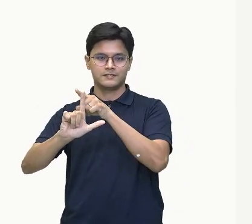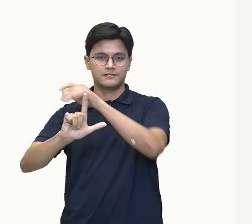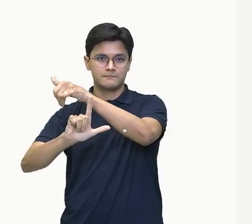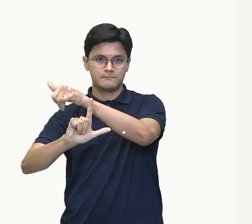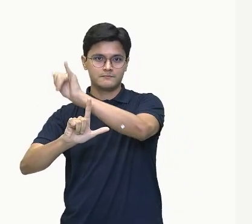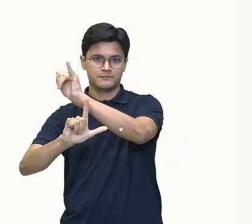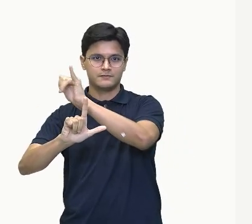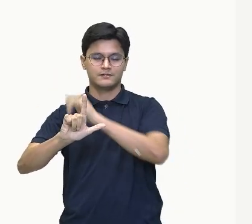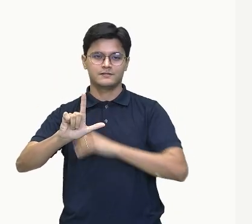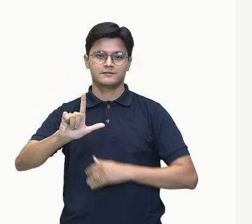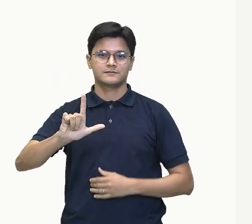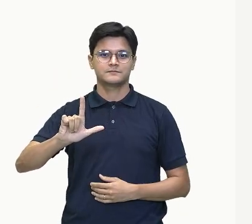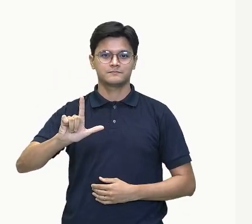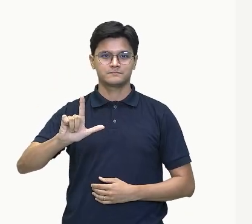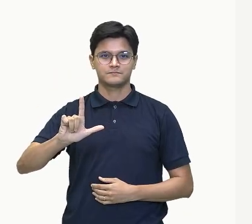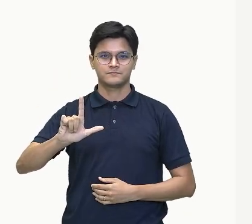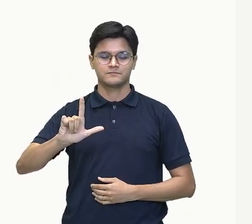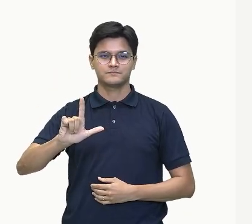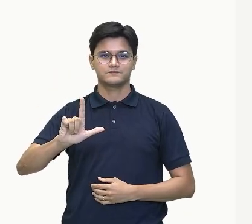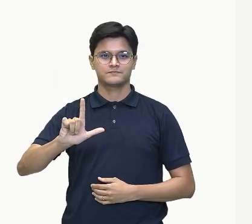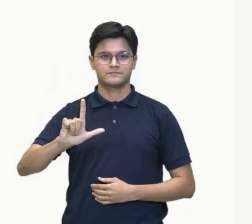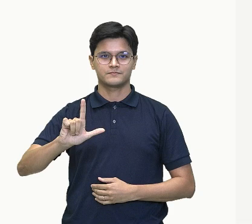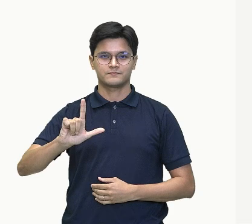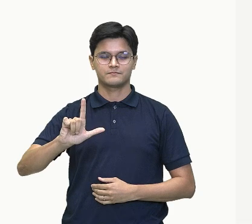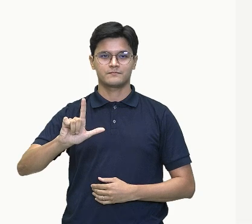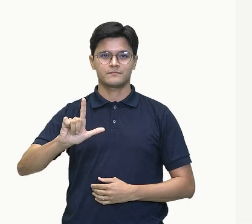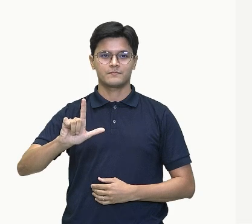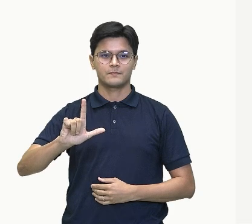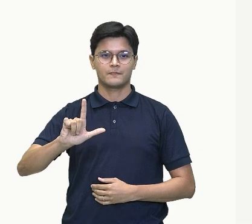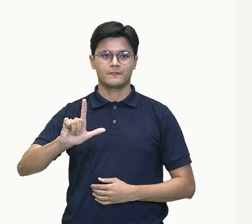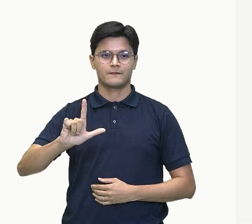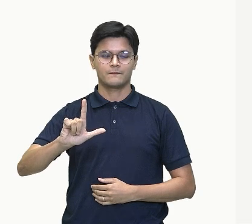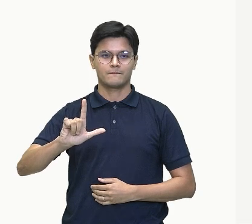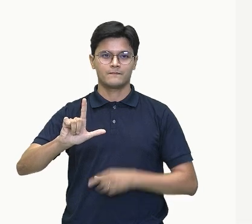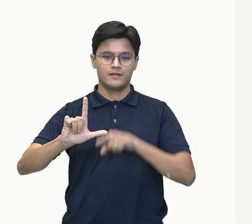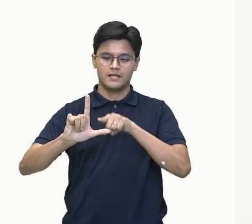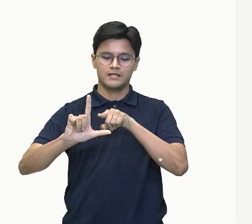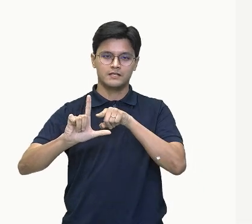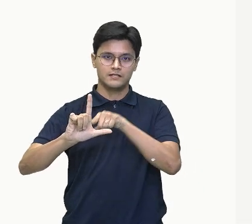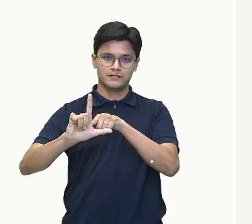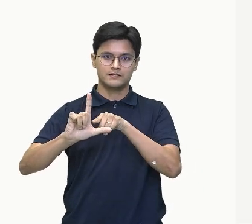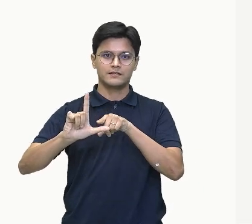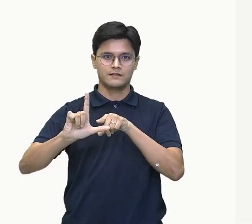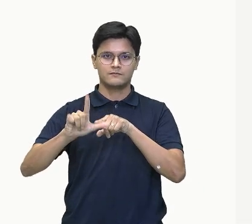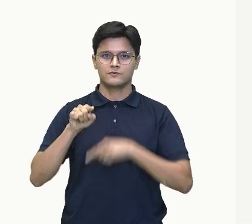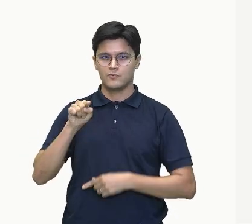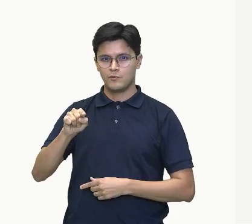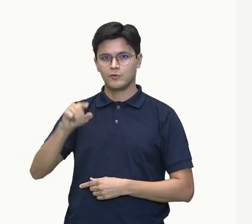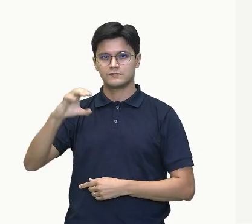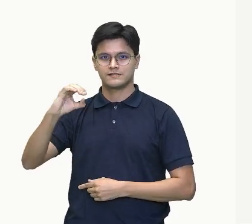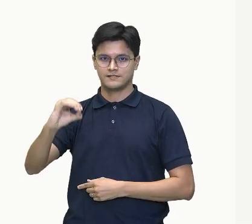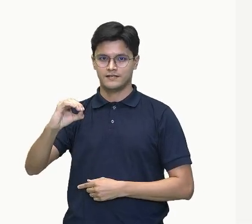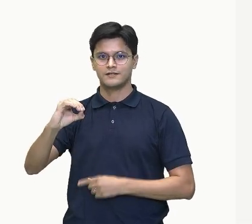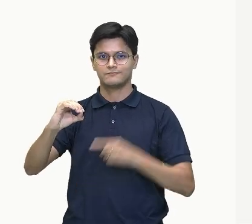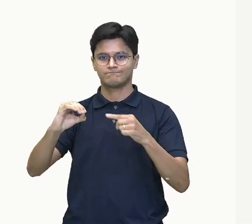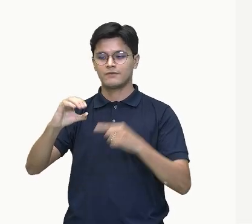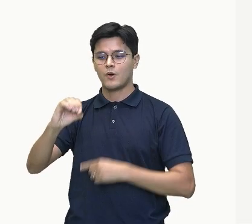ordenadas, também chamado aí de eixo Y, né? Aqui temos a origem, tá?